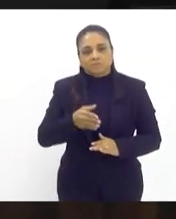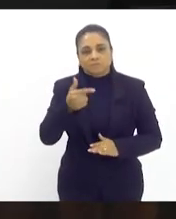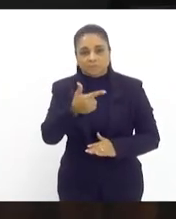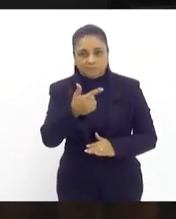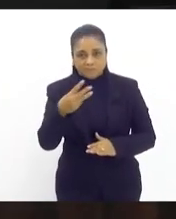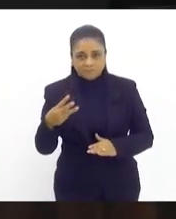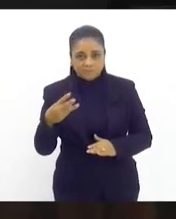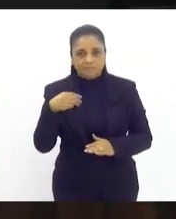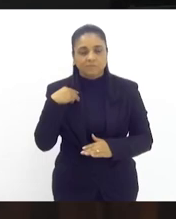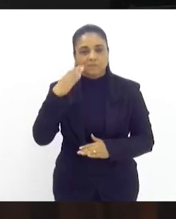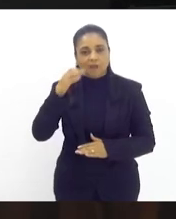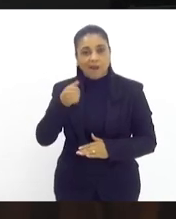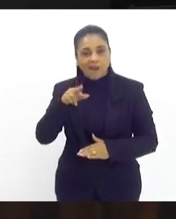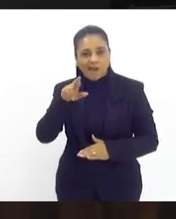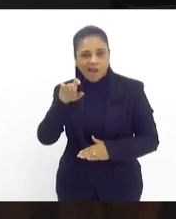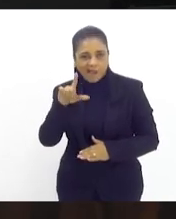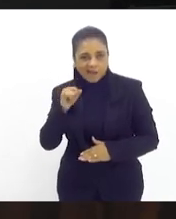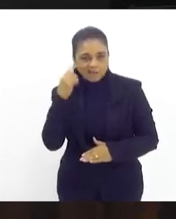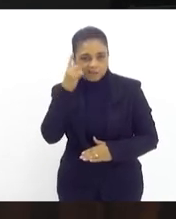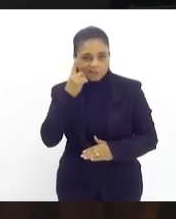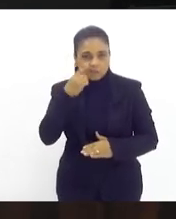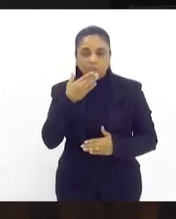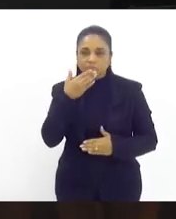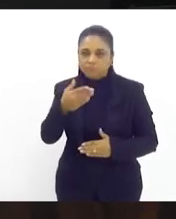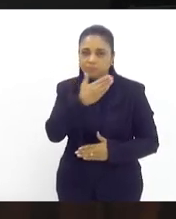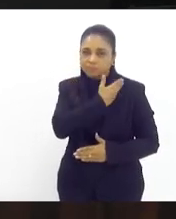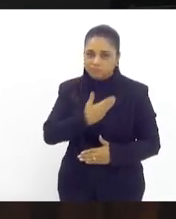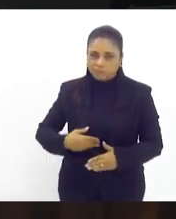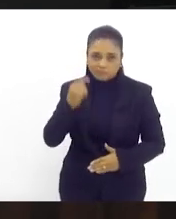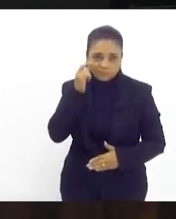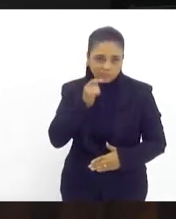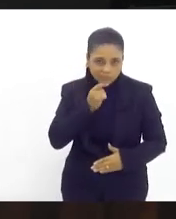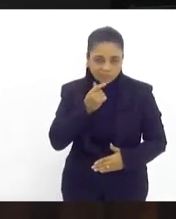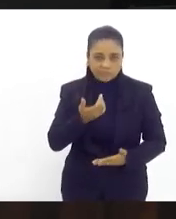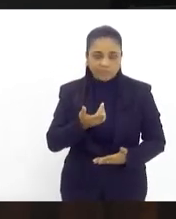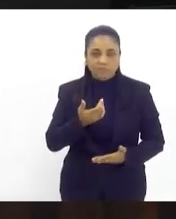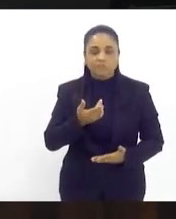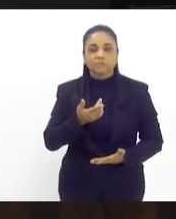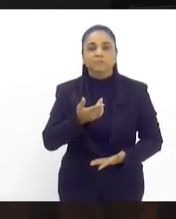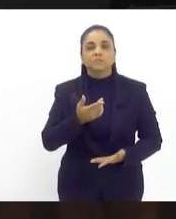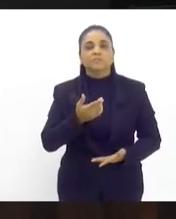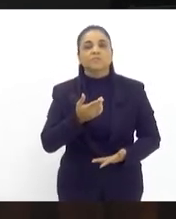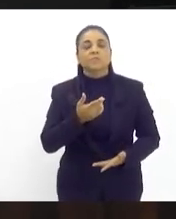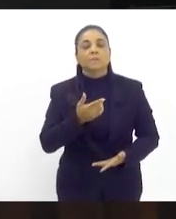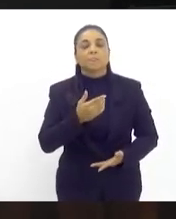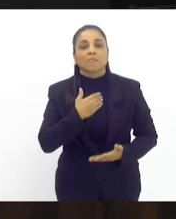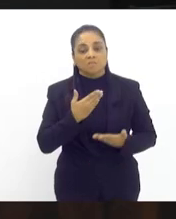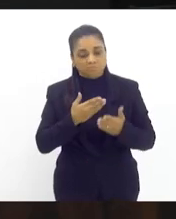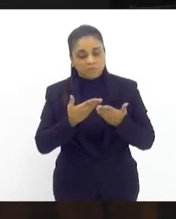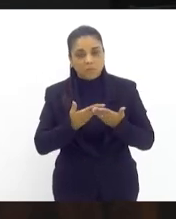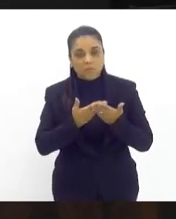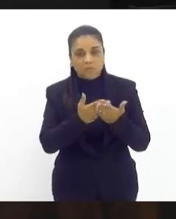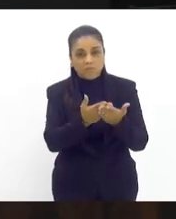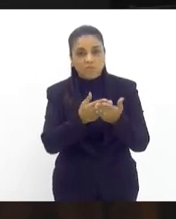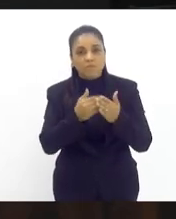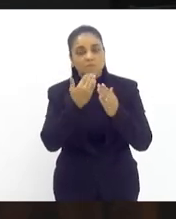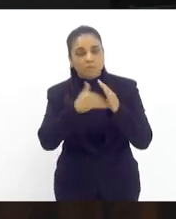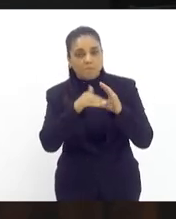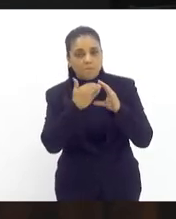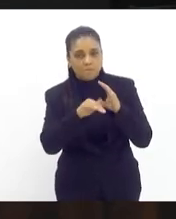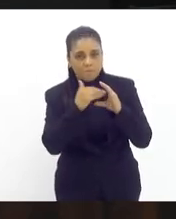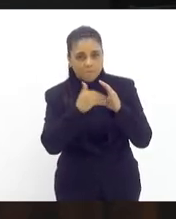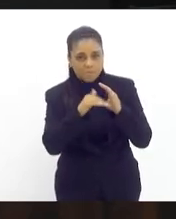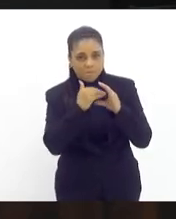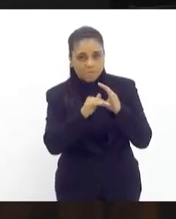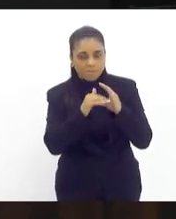que solicita Santíssimo senhor governador do Estado do Rio de Janeiro Cláudio Bonfim de Castro e Silva o envio de mensagem dispondo sobre